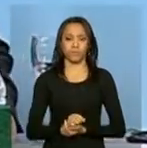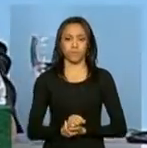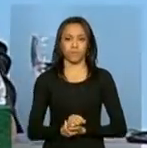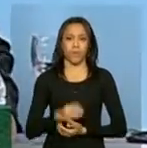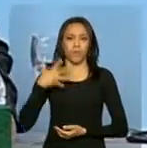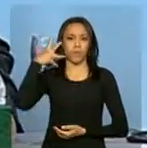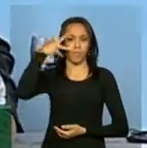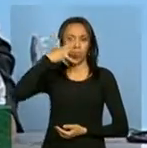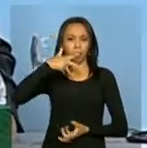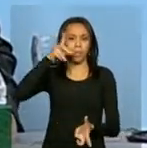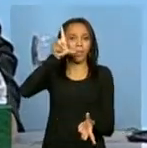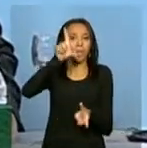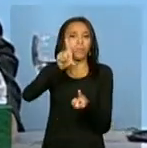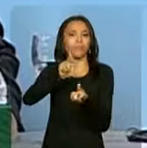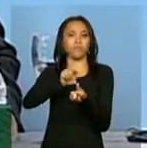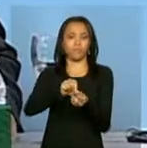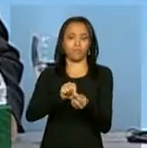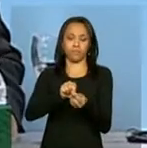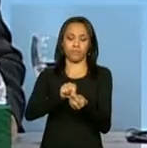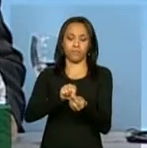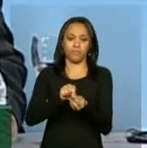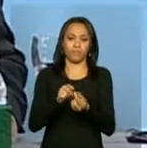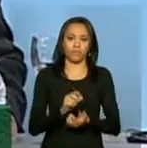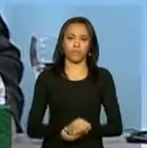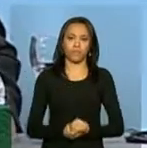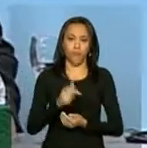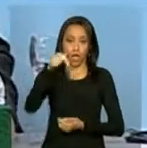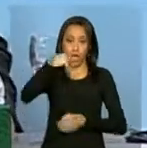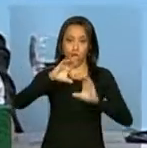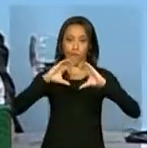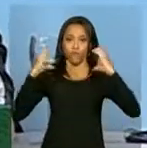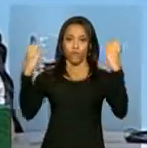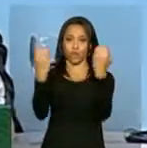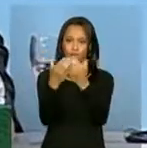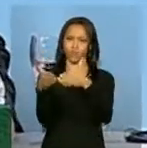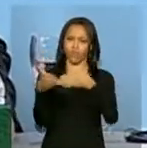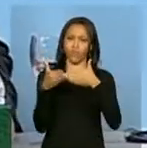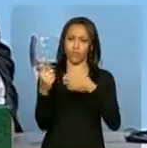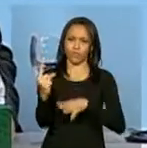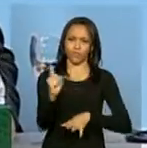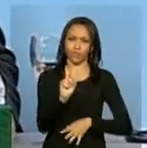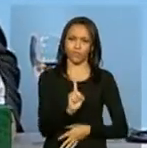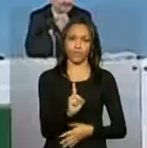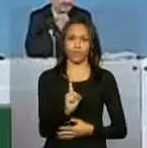falar umas breves palavras à conferência. Por favor.